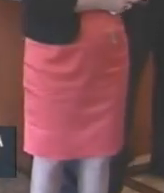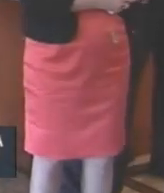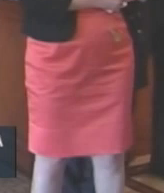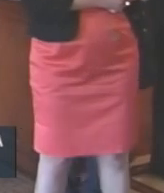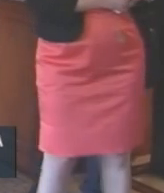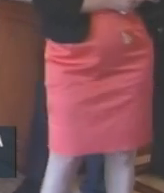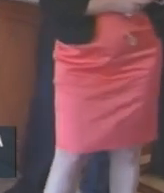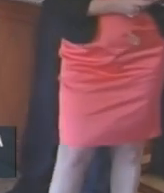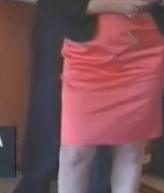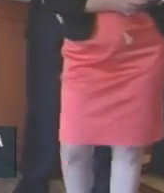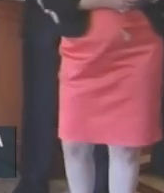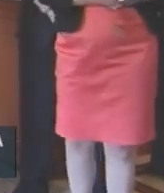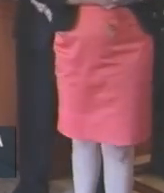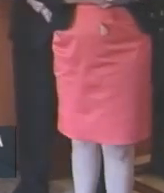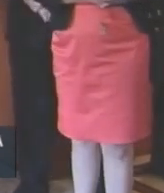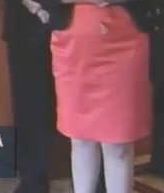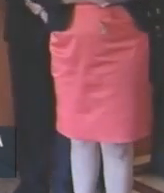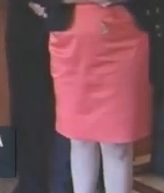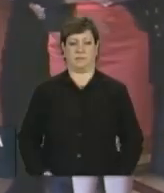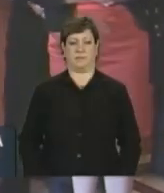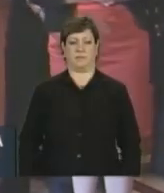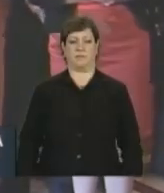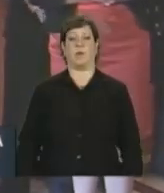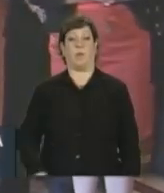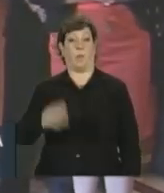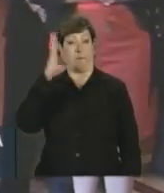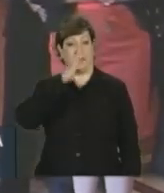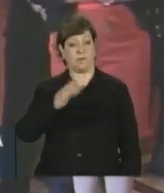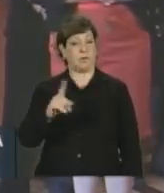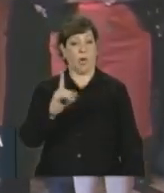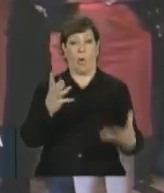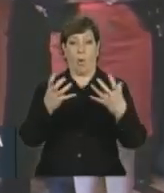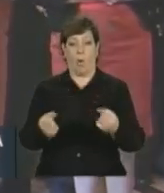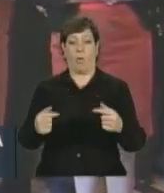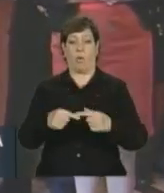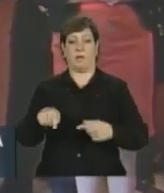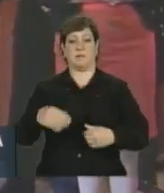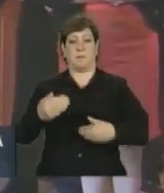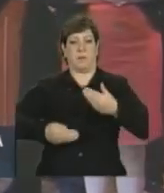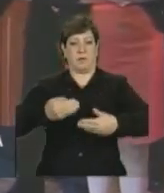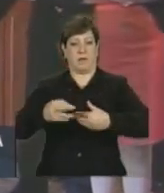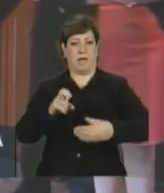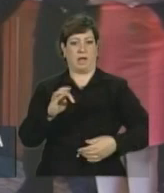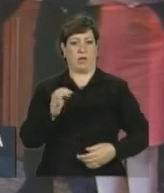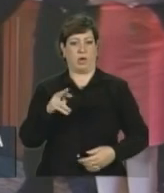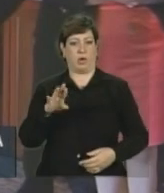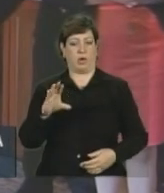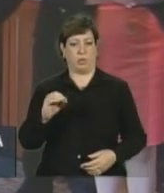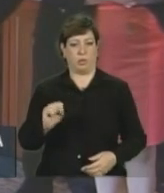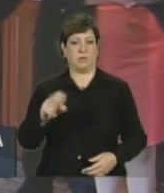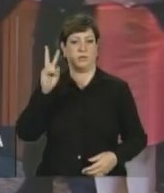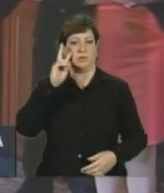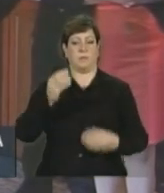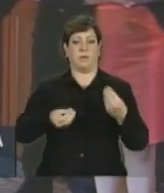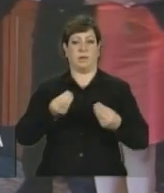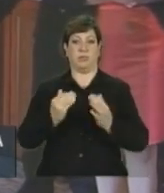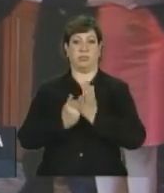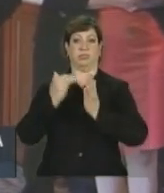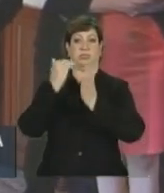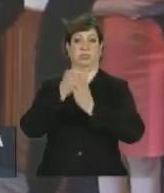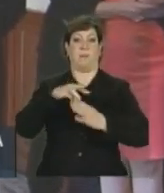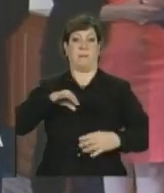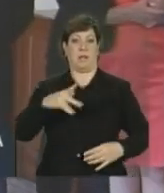O Brasil não concorda com esses processos retóricos de elevação do nível da discussão. Acha